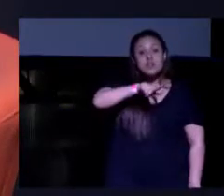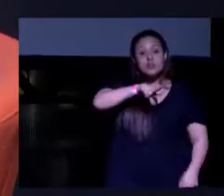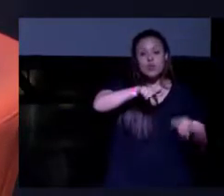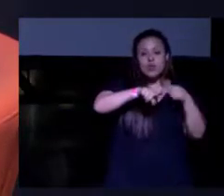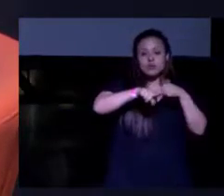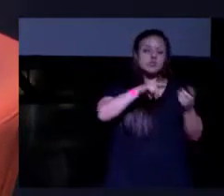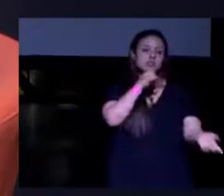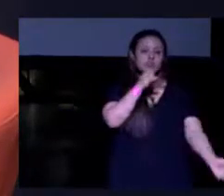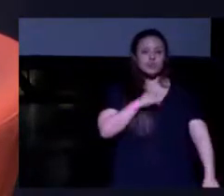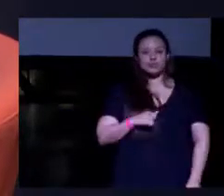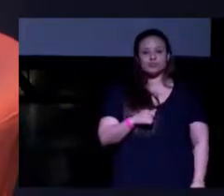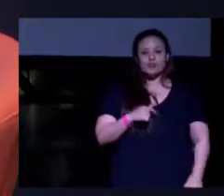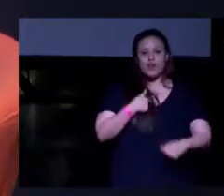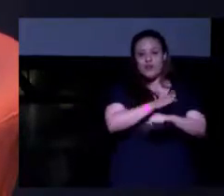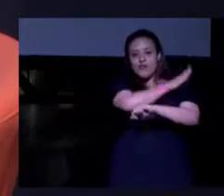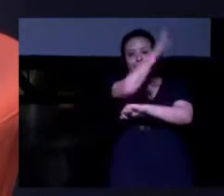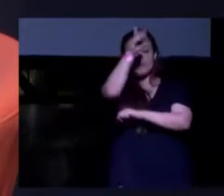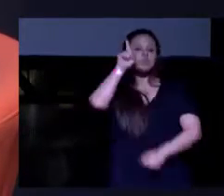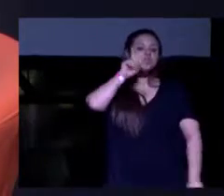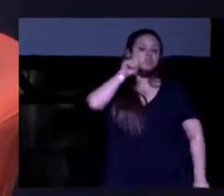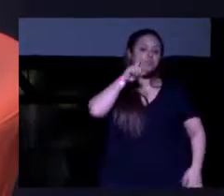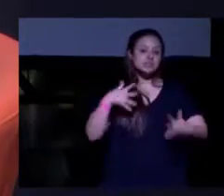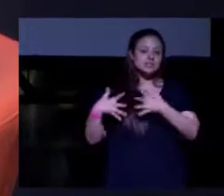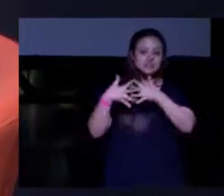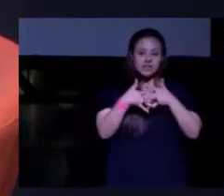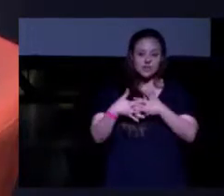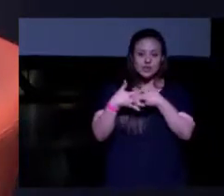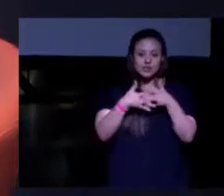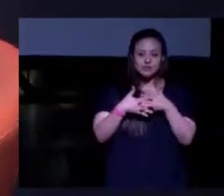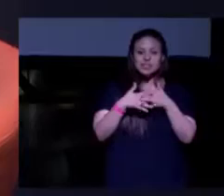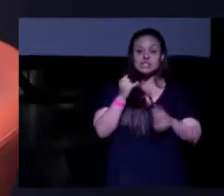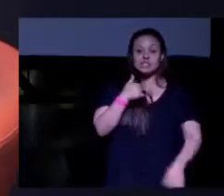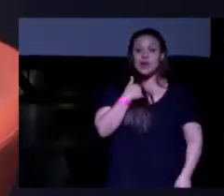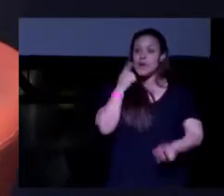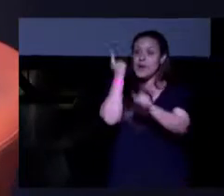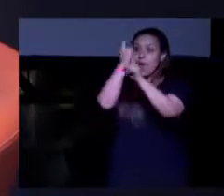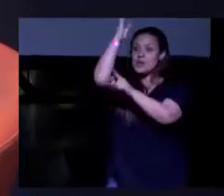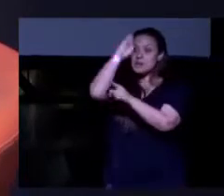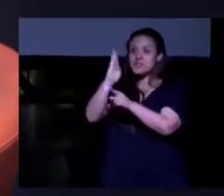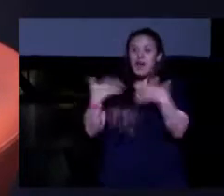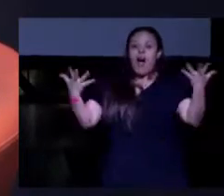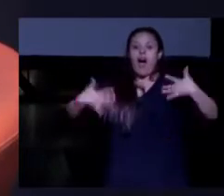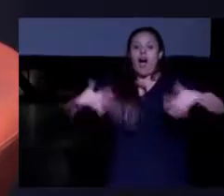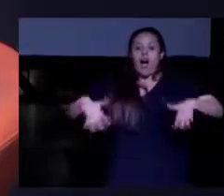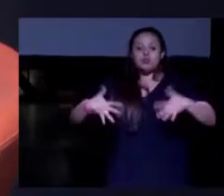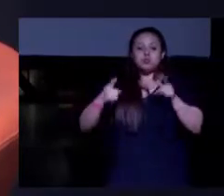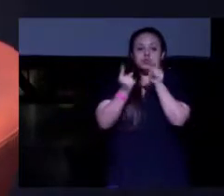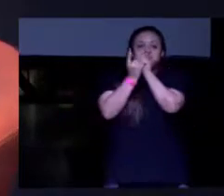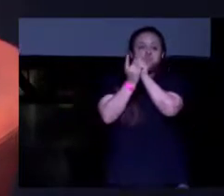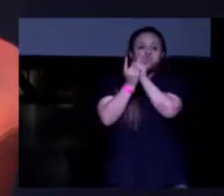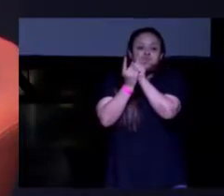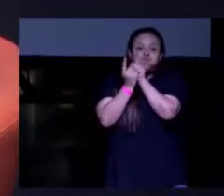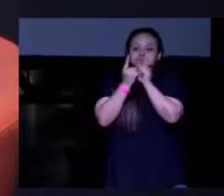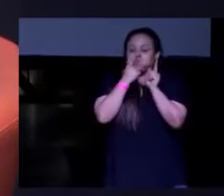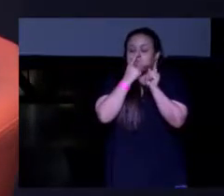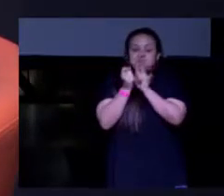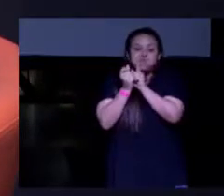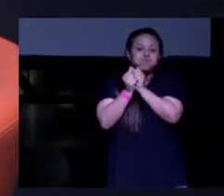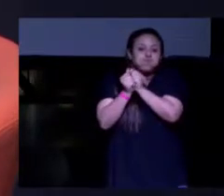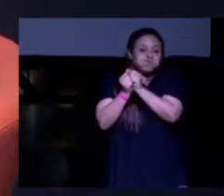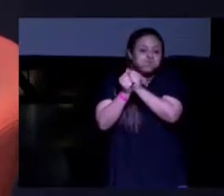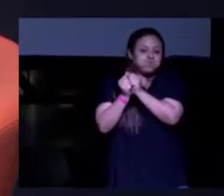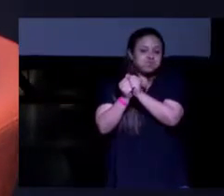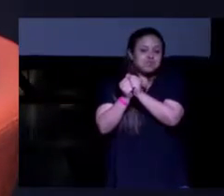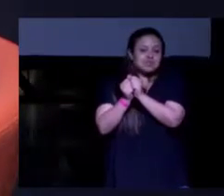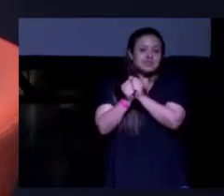falando português, o símbolo é a língua portuguesa, isso já nos aproxima. Influência mútua, quando a gente se sente parte de